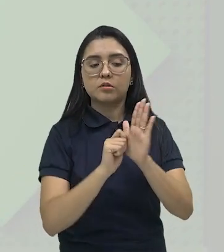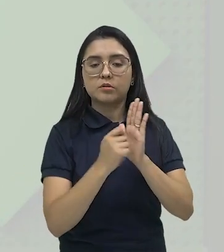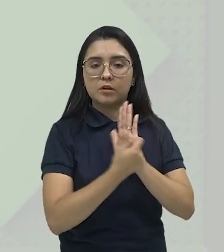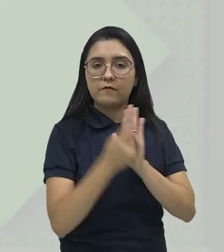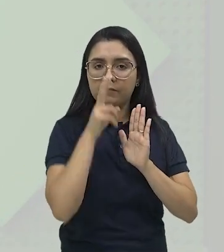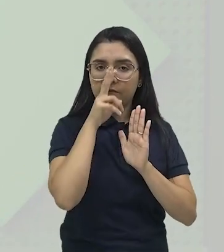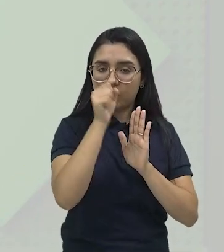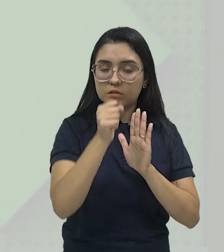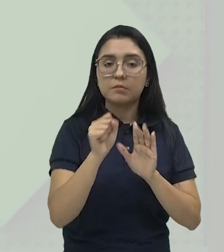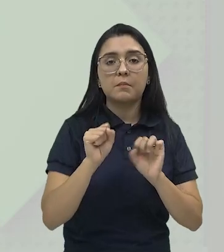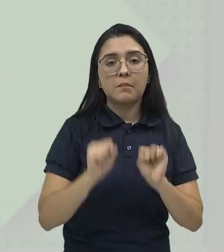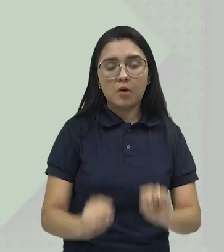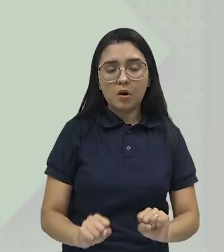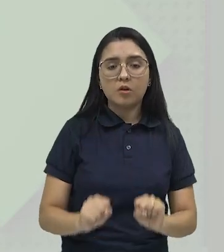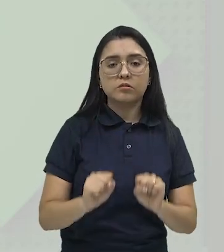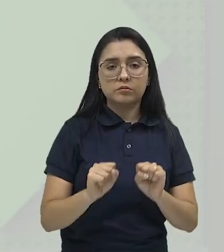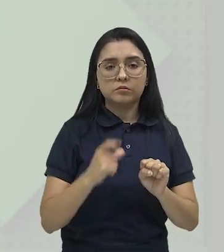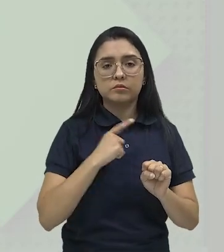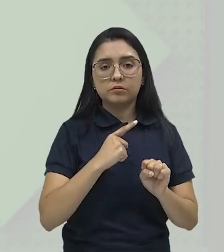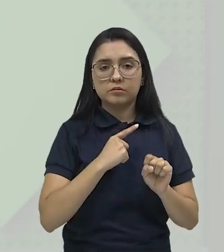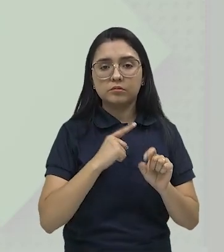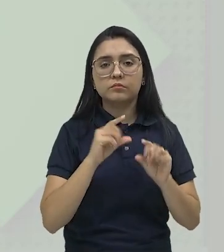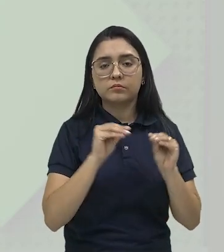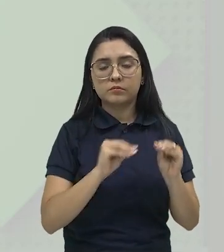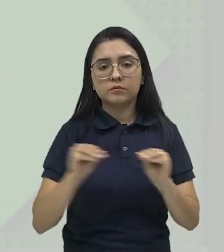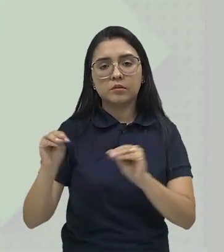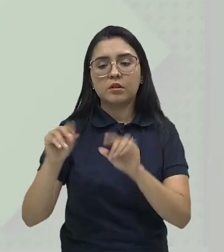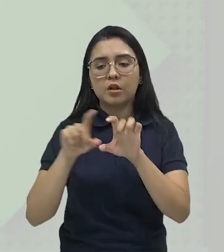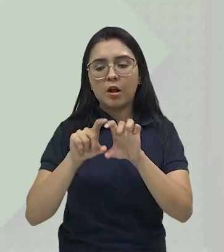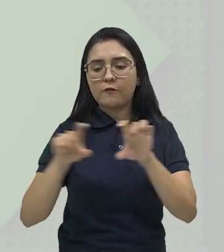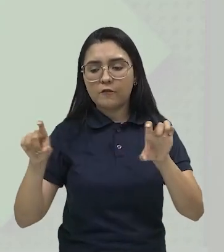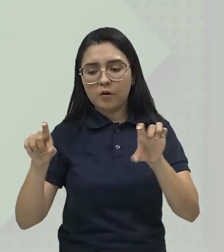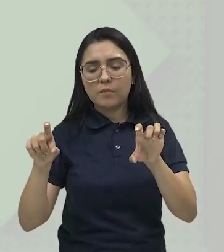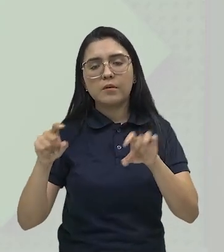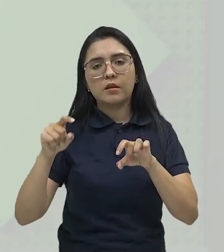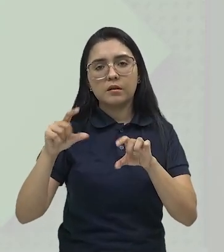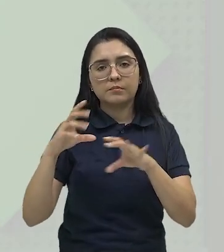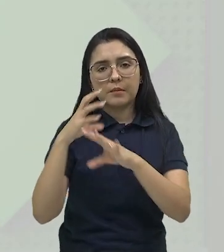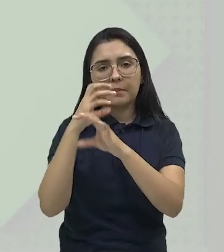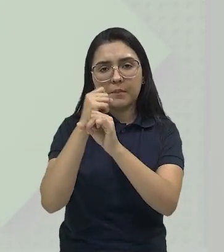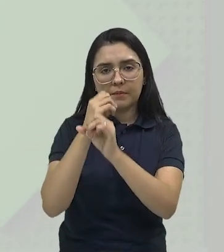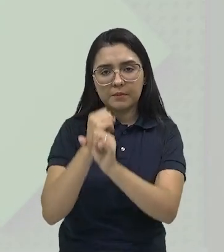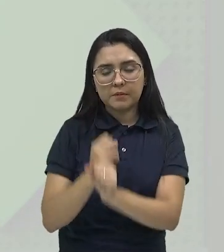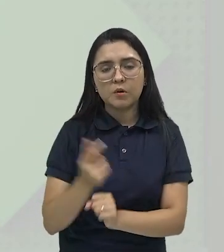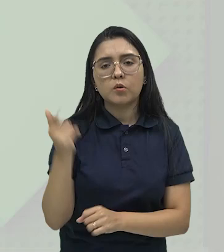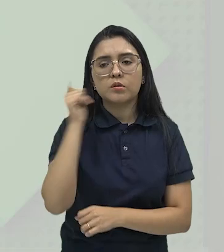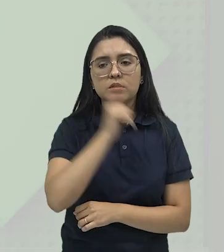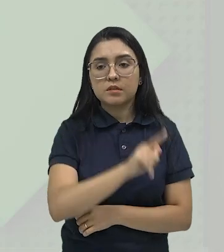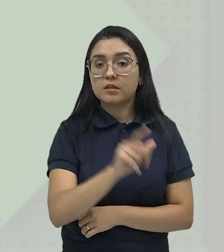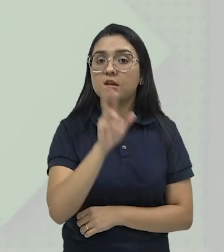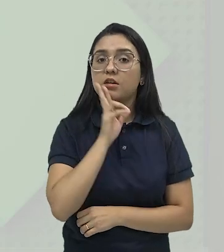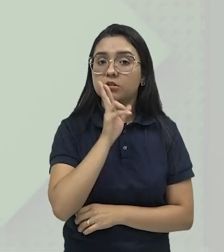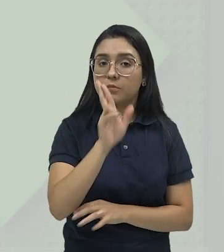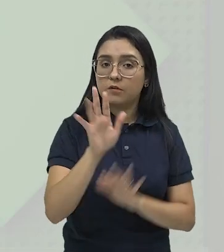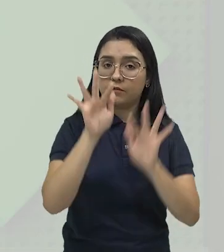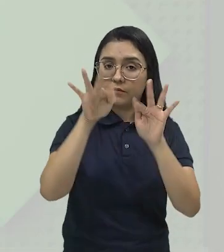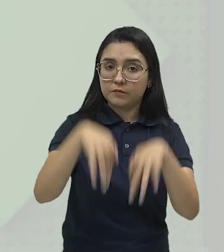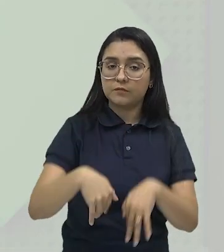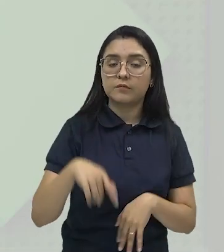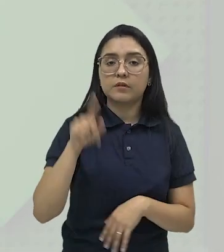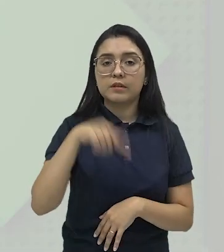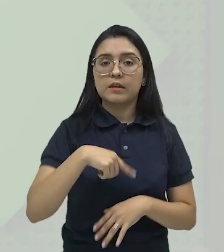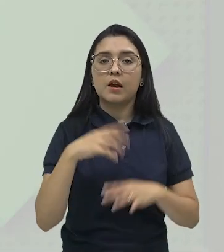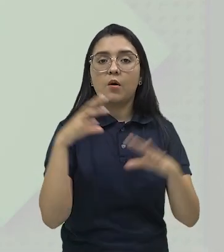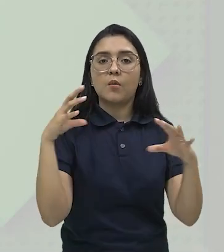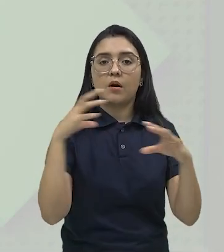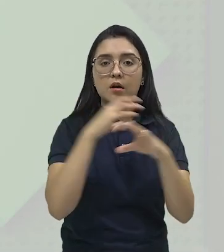potência, você consegue pegar, encaixar isso na fórmula, né? E poder então chegar no resultado final, que é o